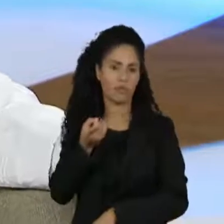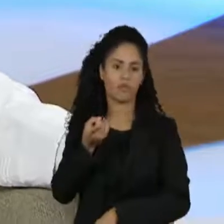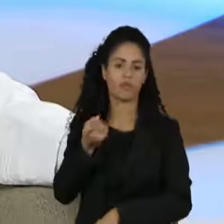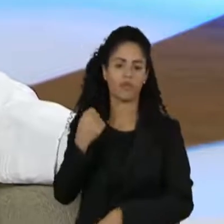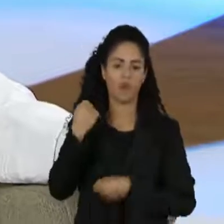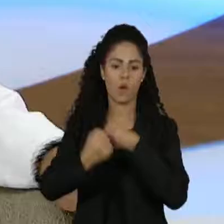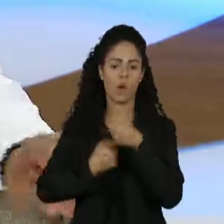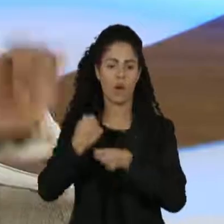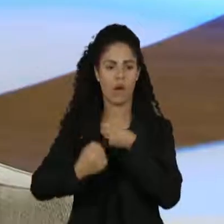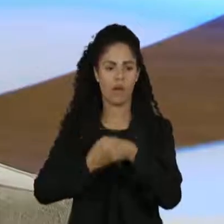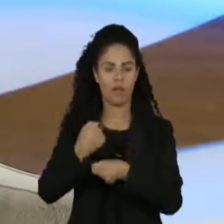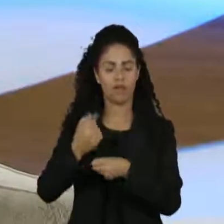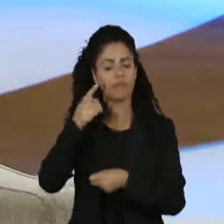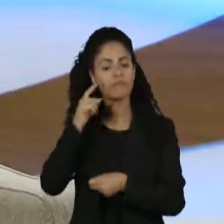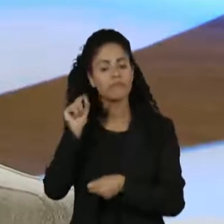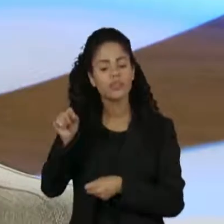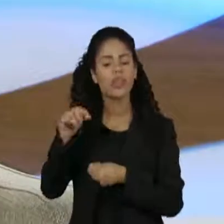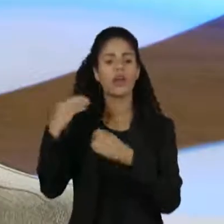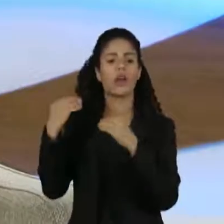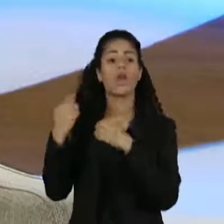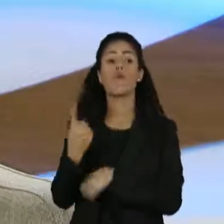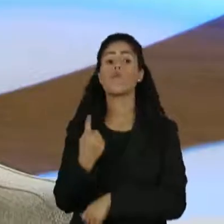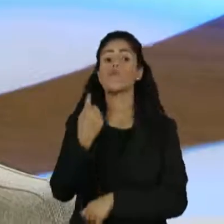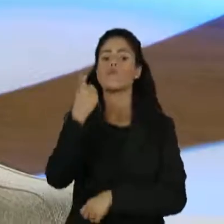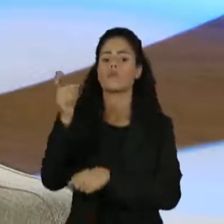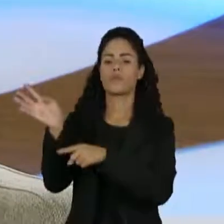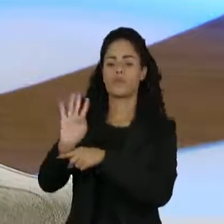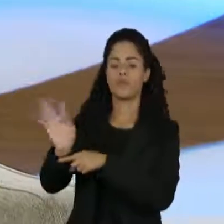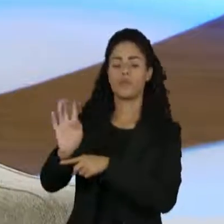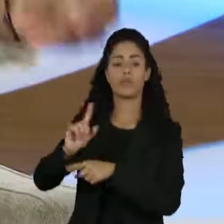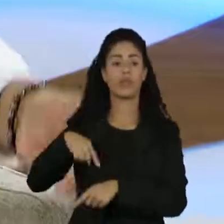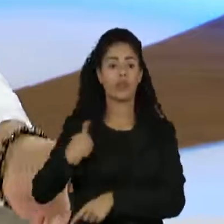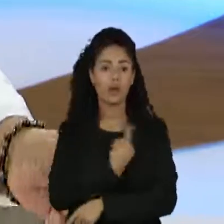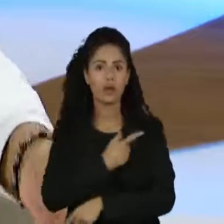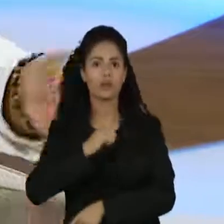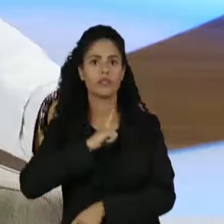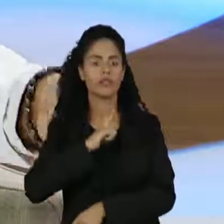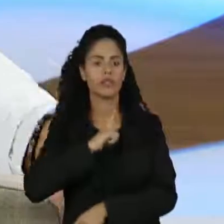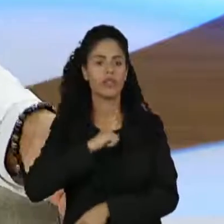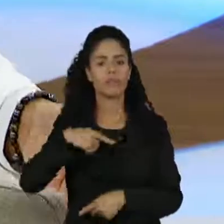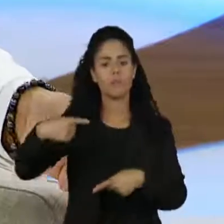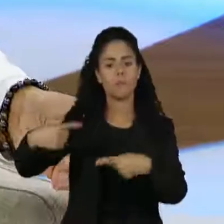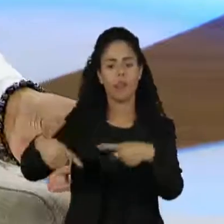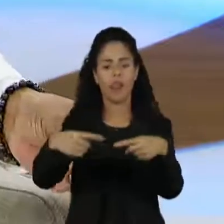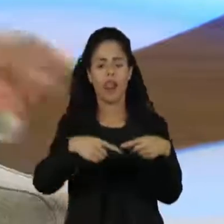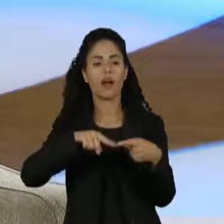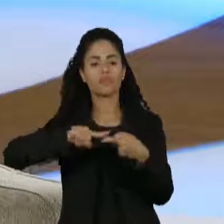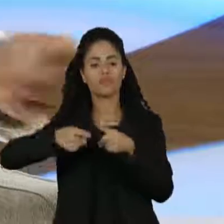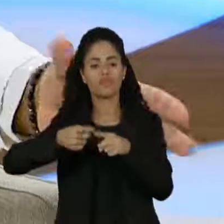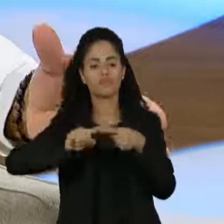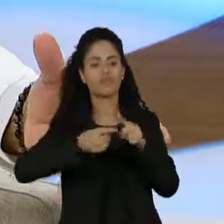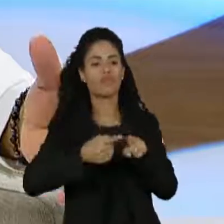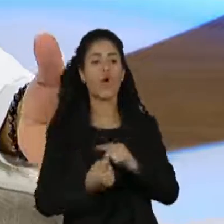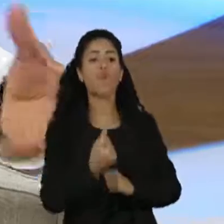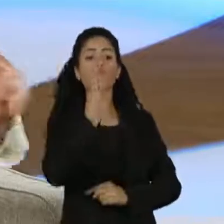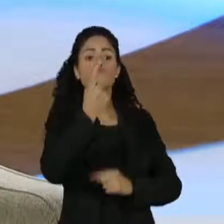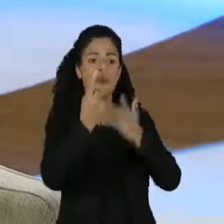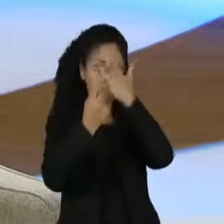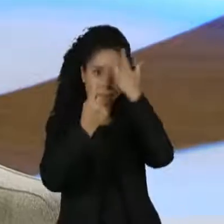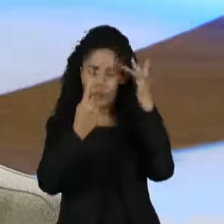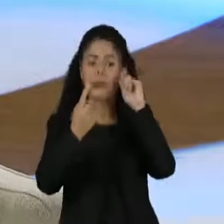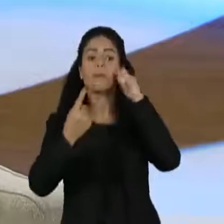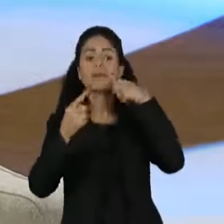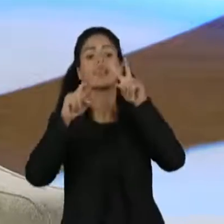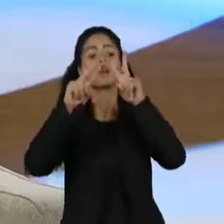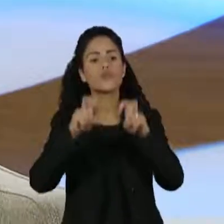e o Correndo Atrás foi o único filme em que a gente teve na mesa de negociação um negro debatendo as